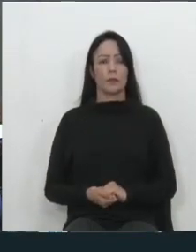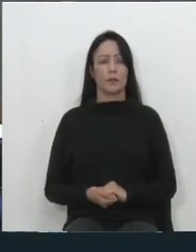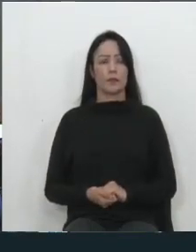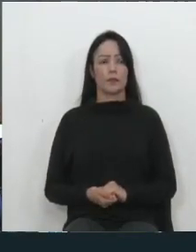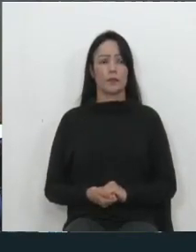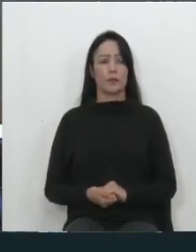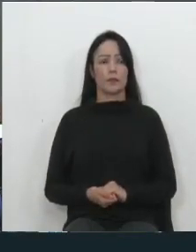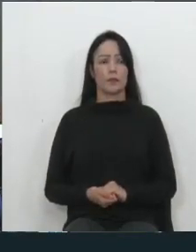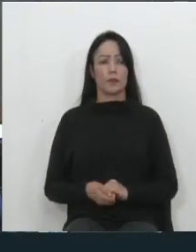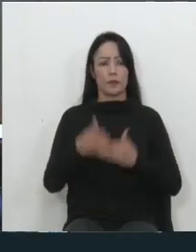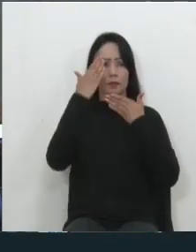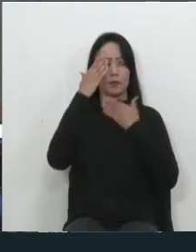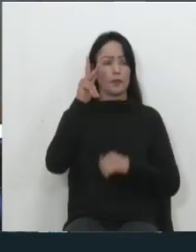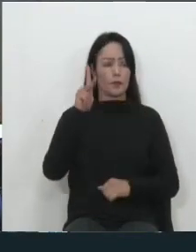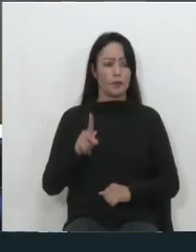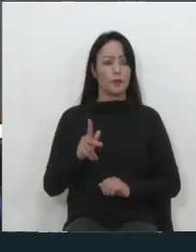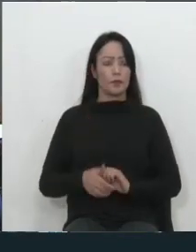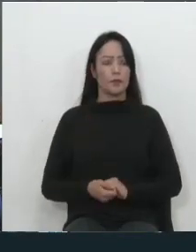Obrigado, presidente.